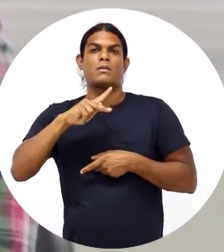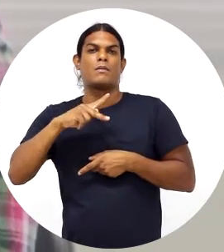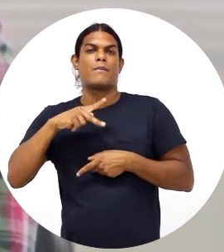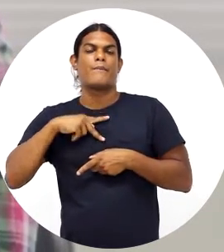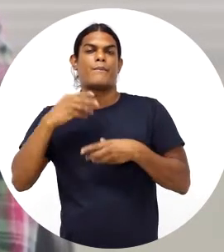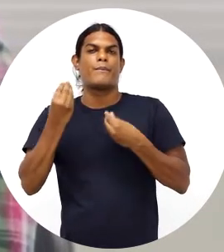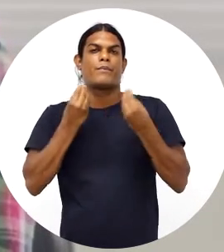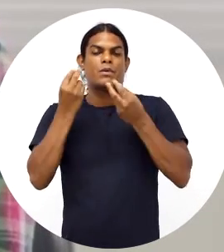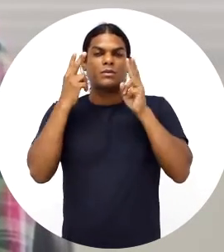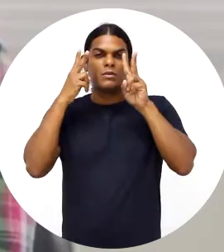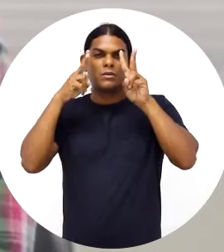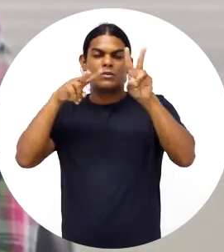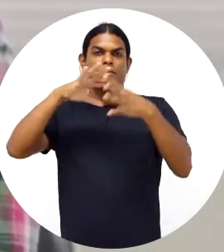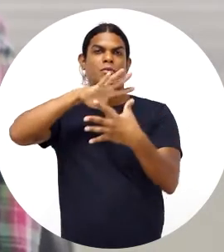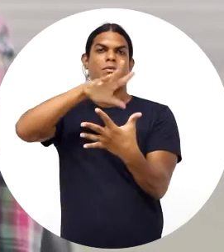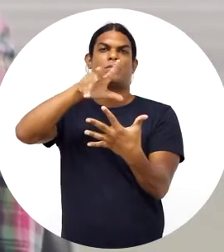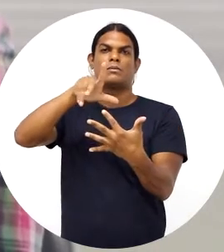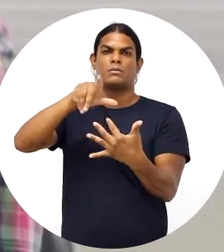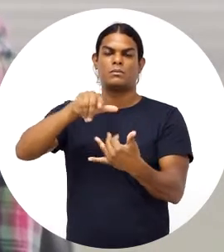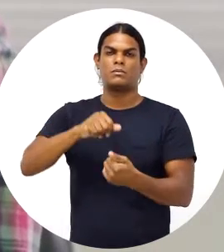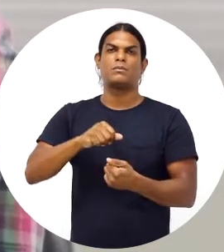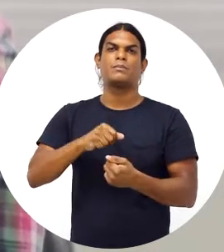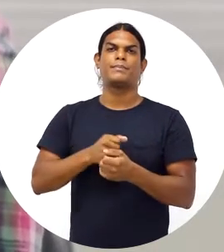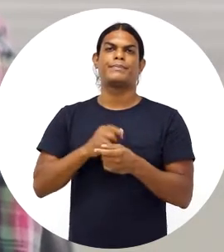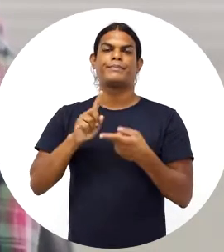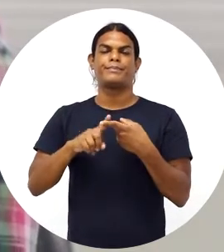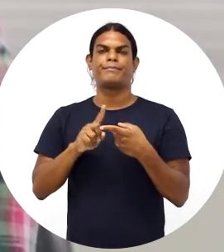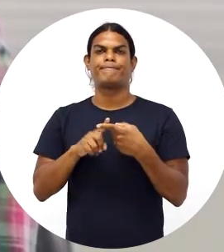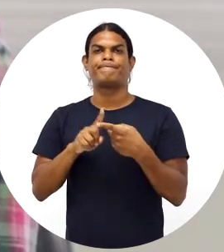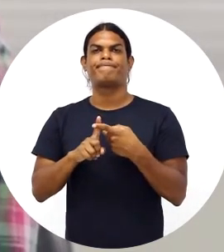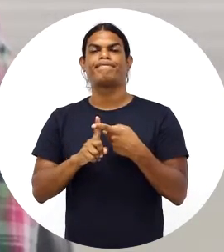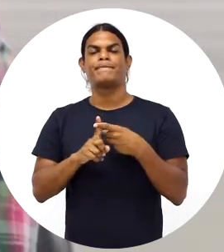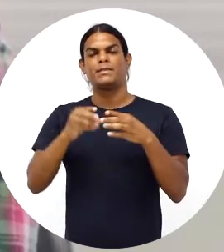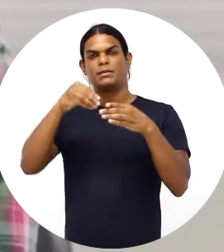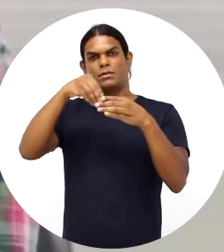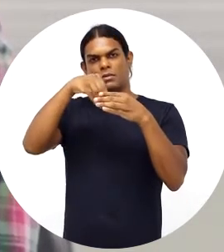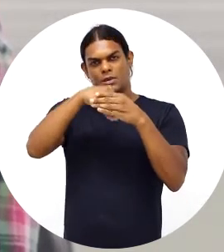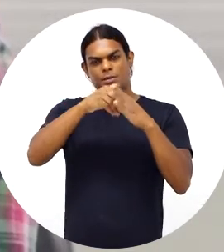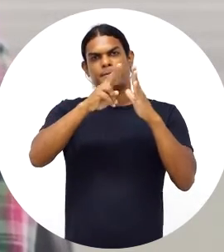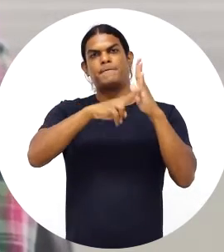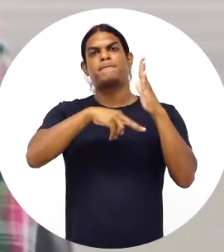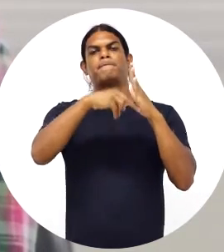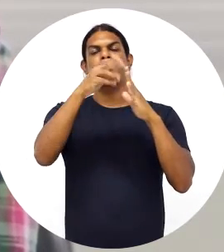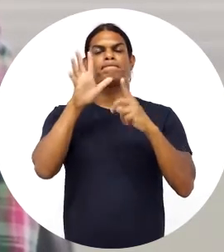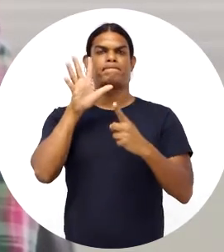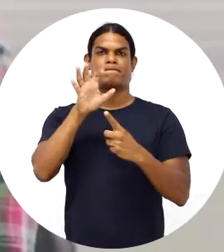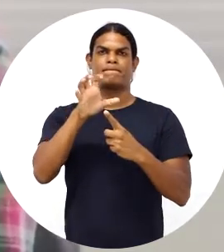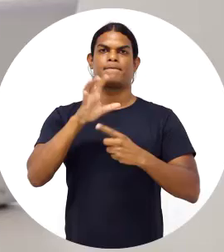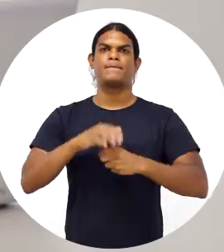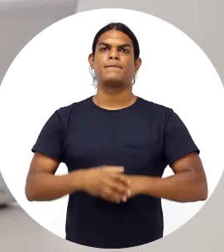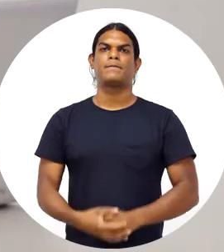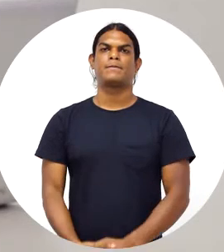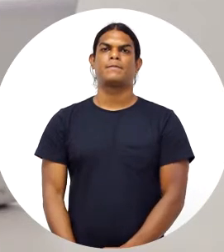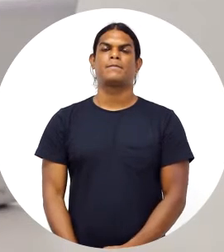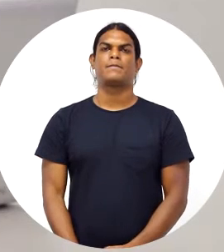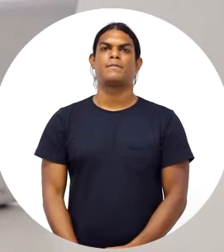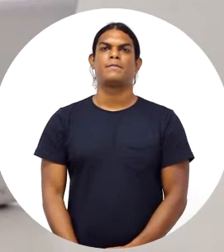jeito como o artista vê o mundo, vai estar presente e vai deixar sua marca na manifestação artística.